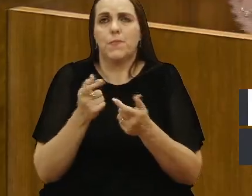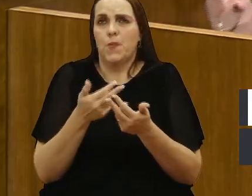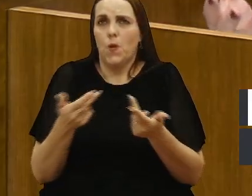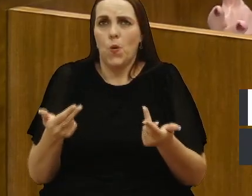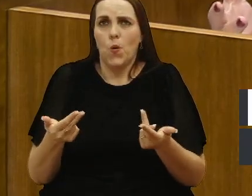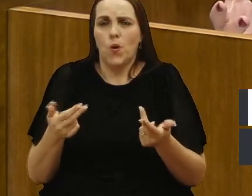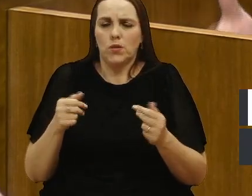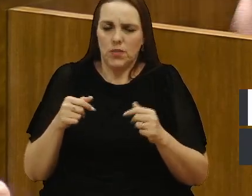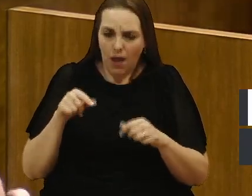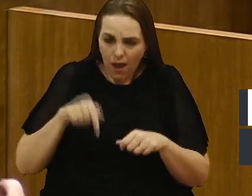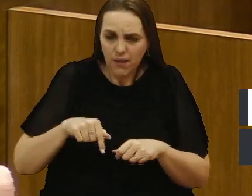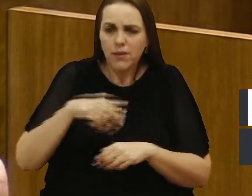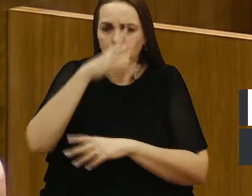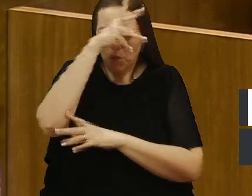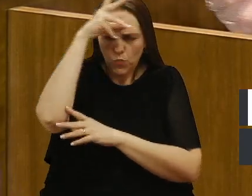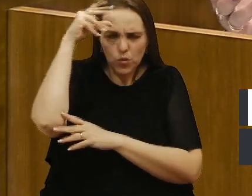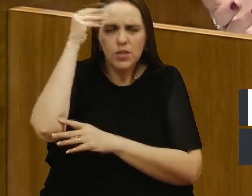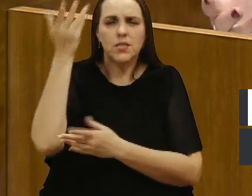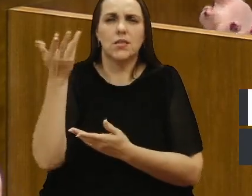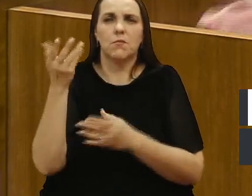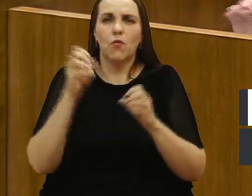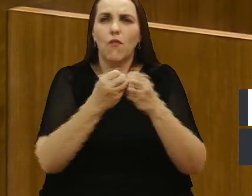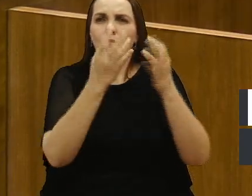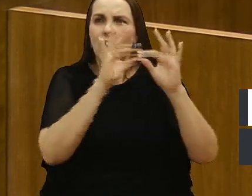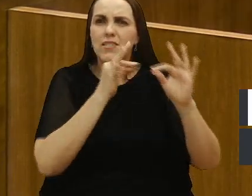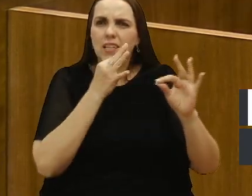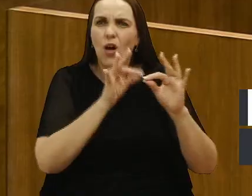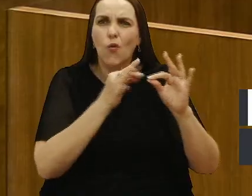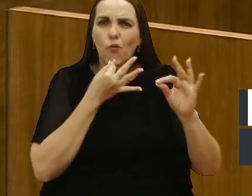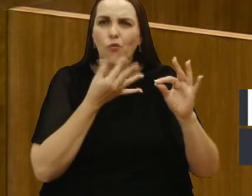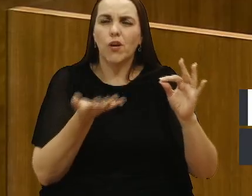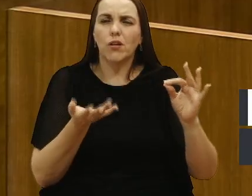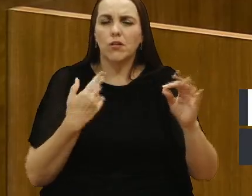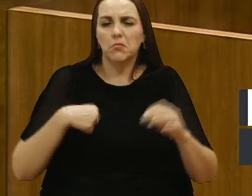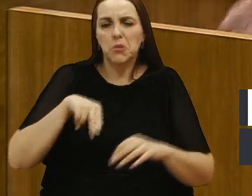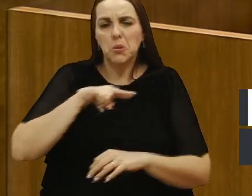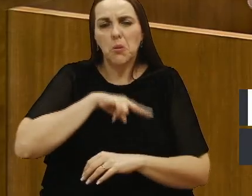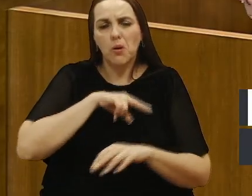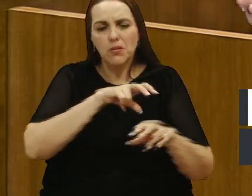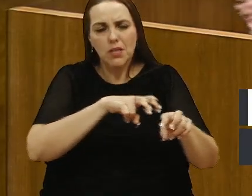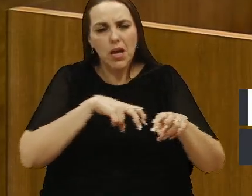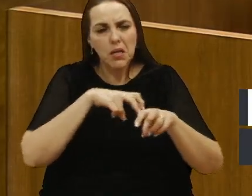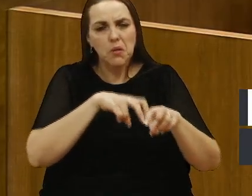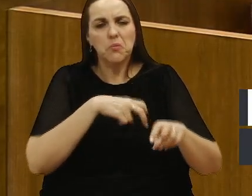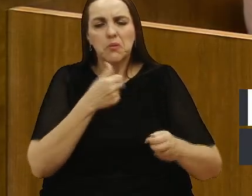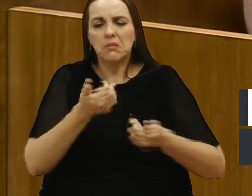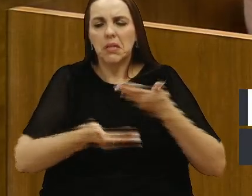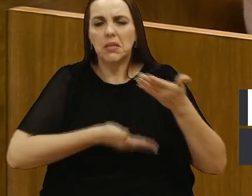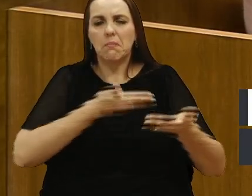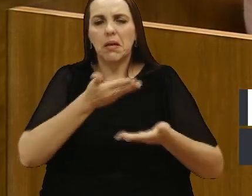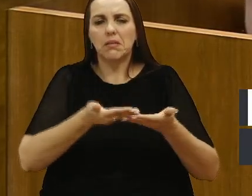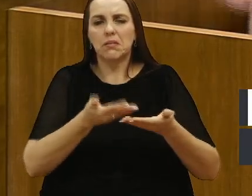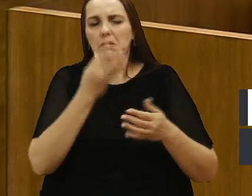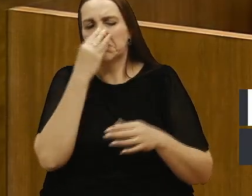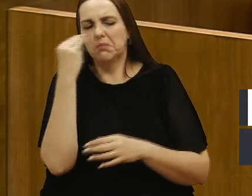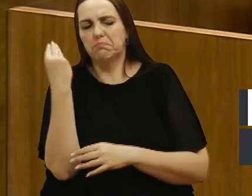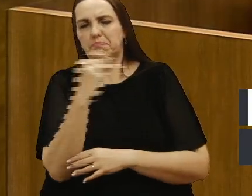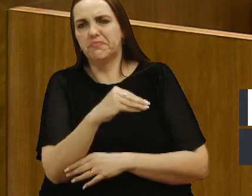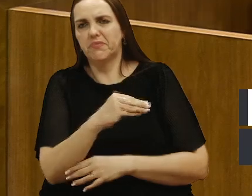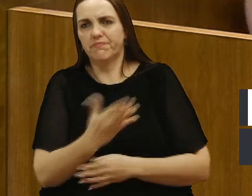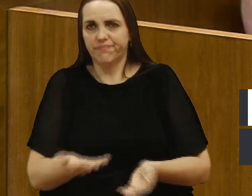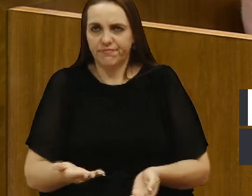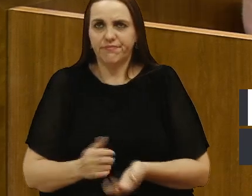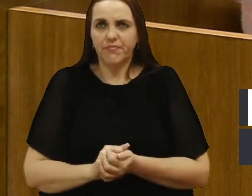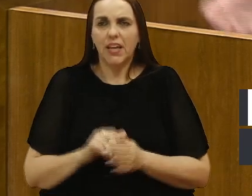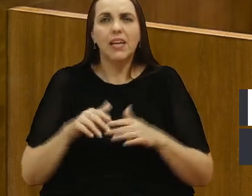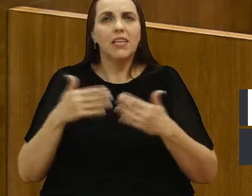nível municipal, numa festa da uva, os nossos agricultores são tratados com indiferença. Então, que